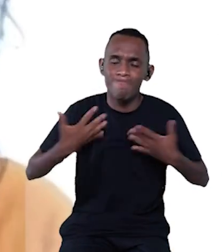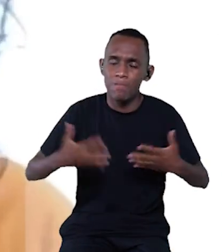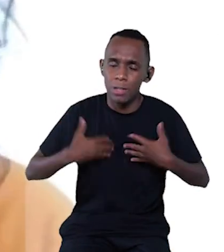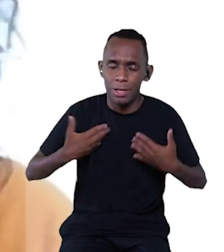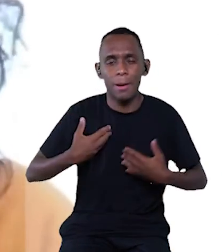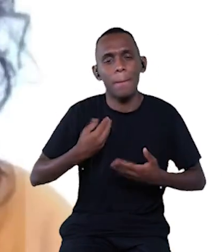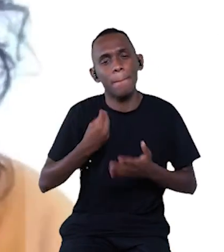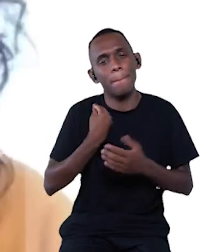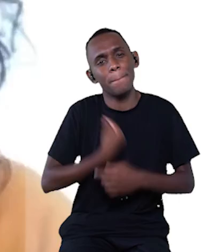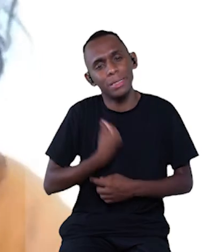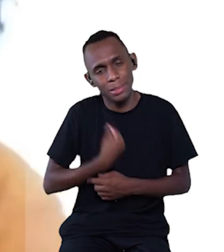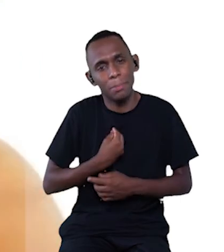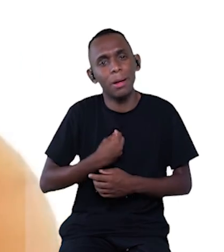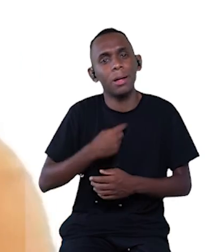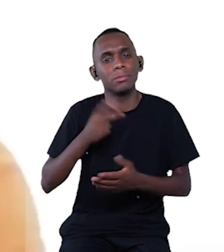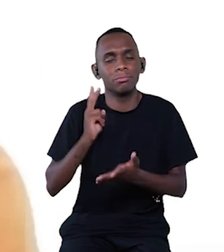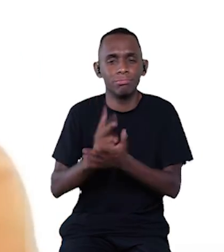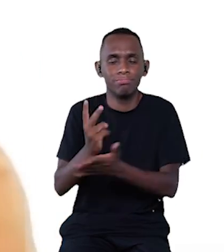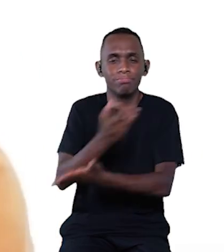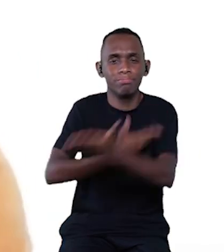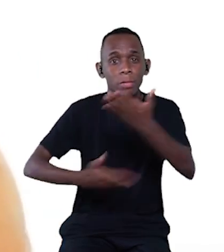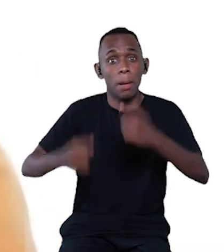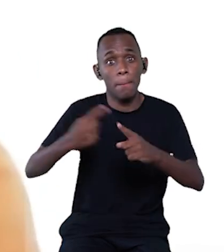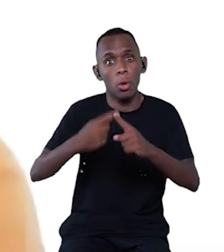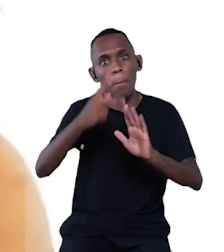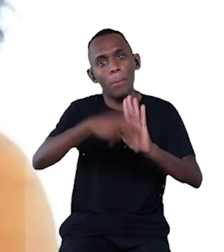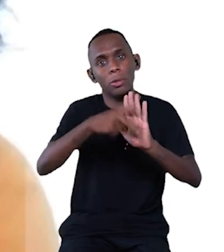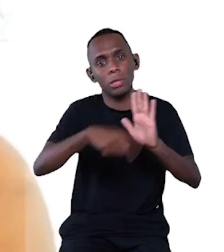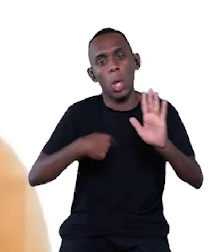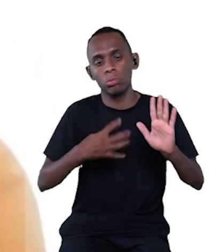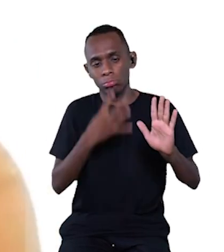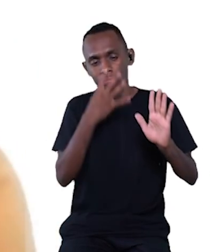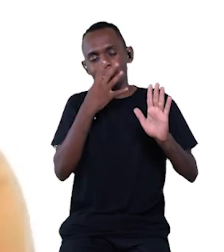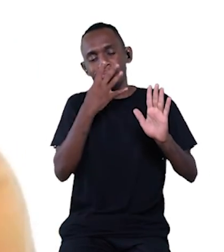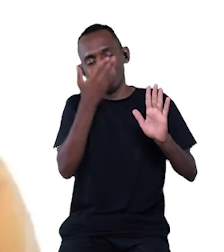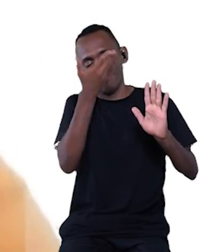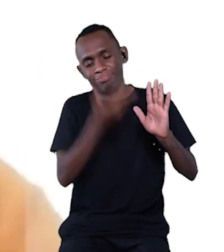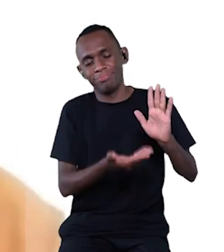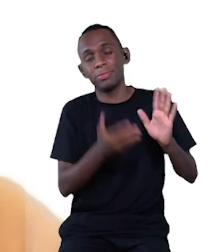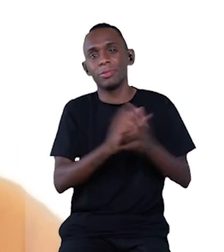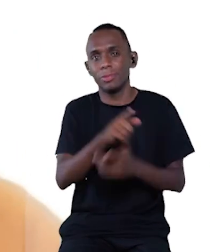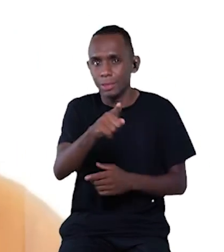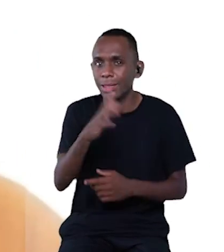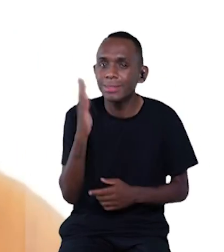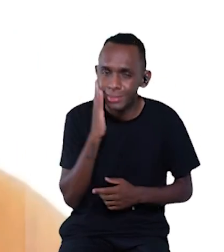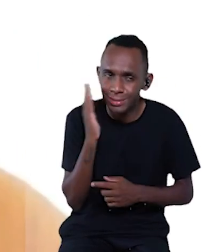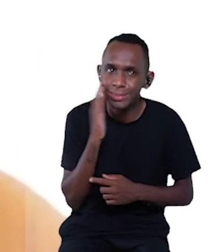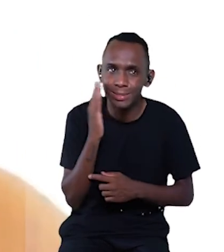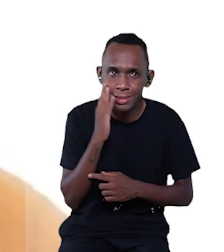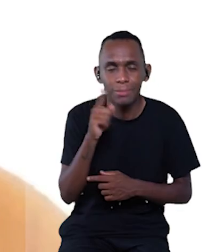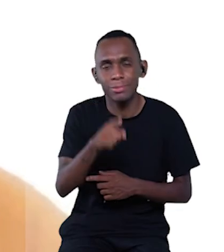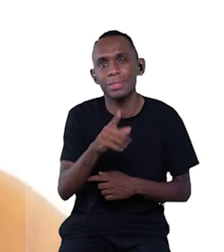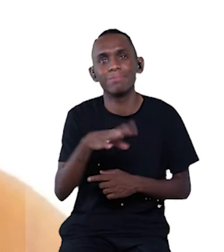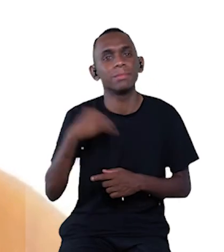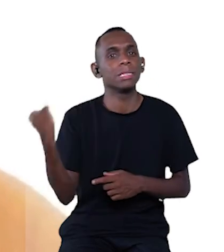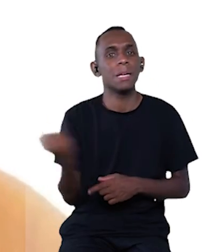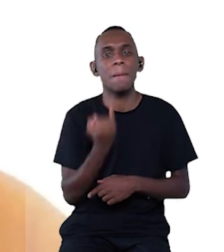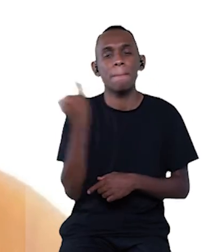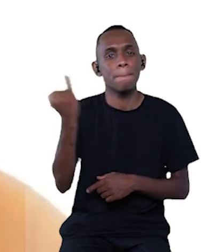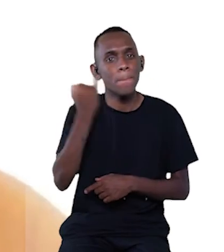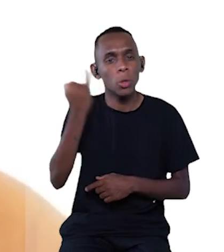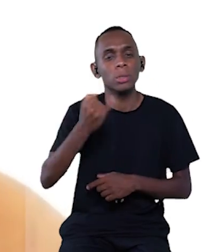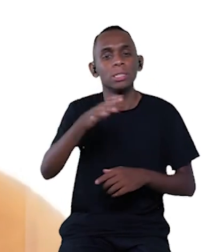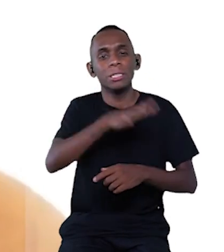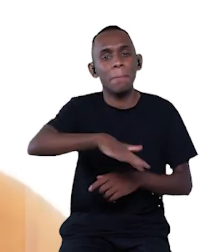e uma honra imensa participar de Sempre o Papo. Como eu falei, é um projeto que eu admiro demais, demais mesmo. Você sabe, né? Vocês são